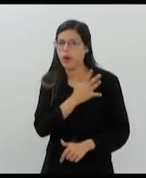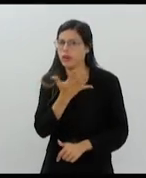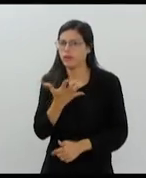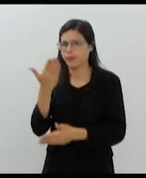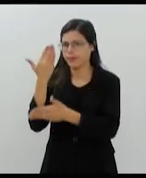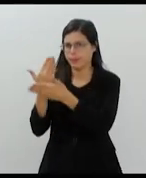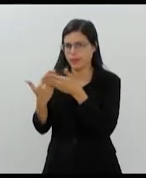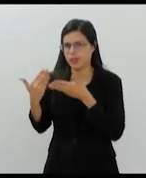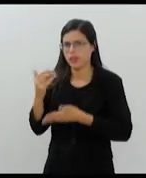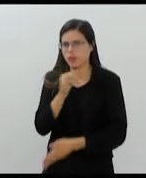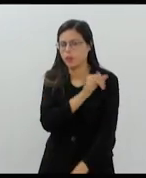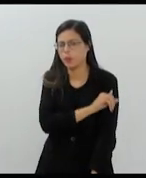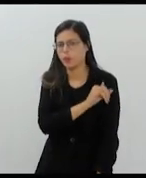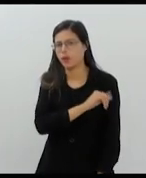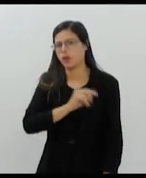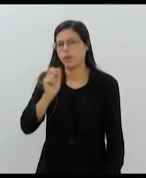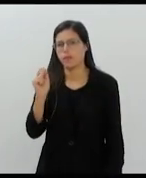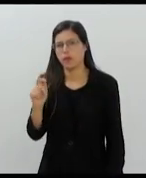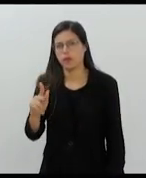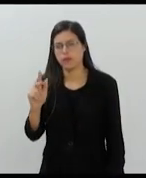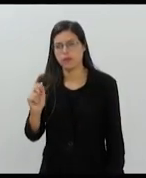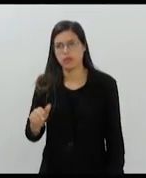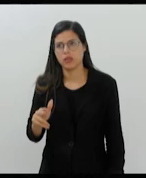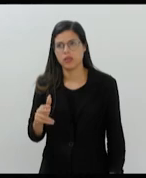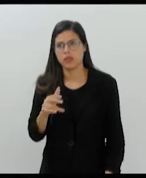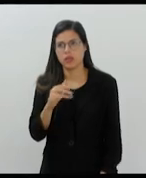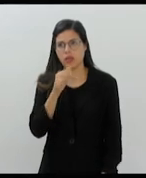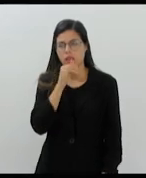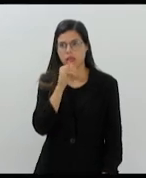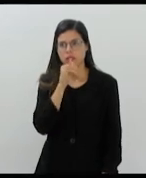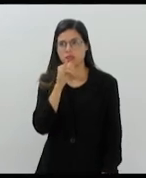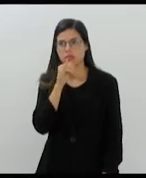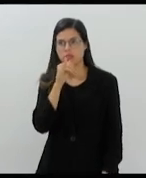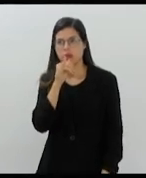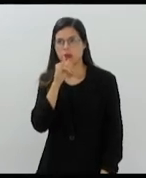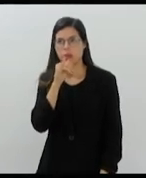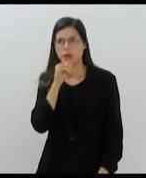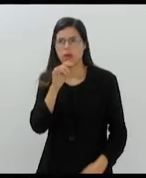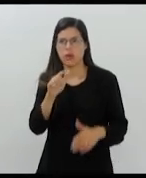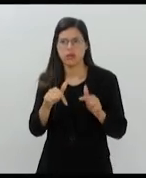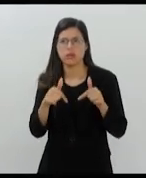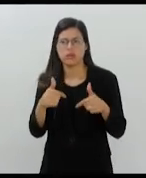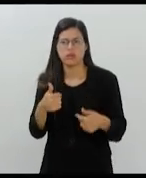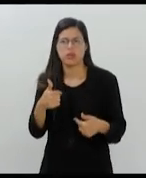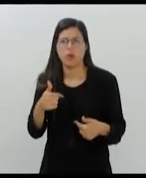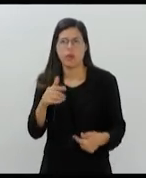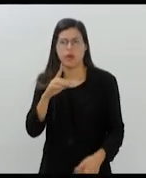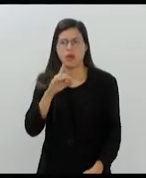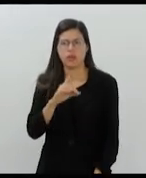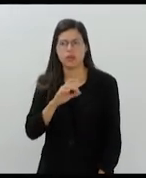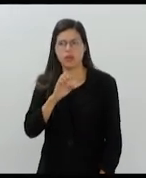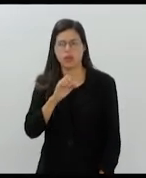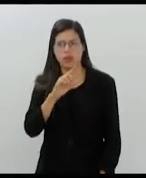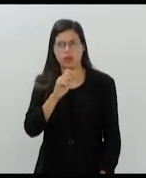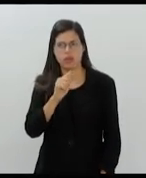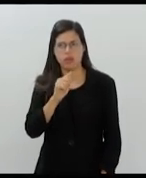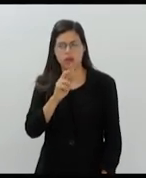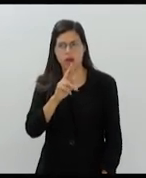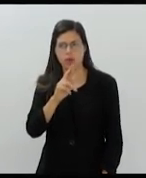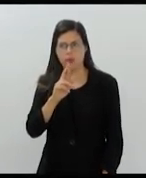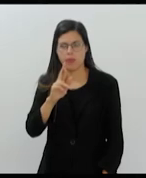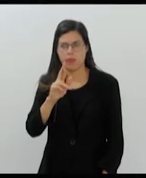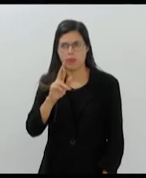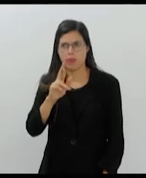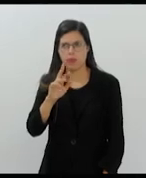Previdência, como a assintosa Operação Delaware, que foi objeto aqui de